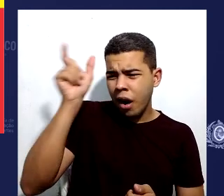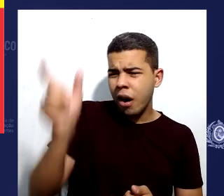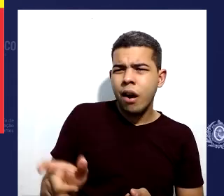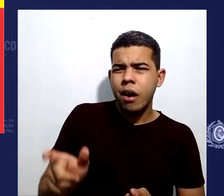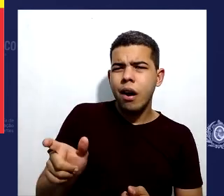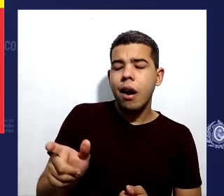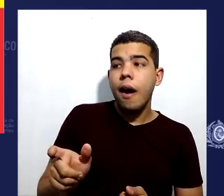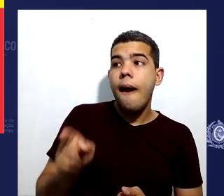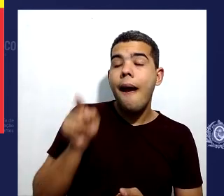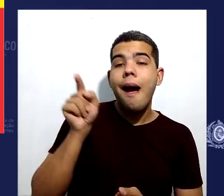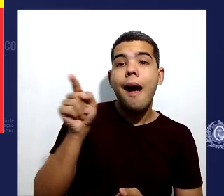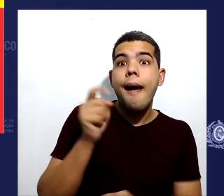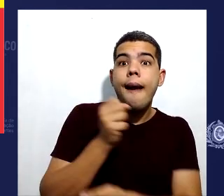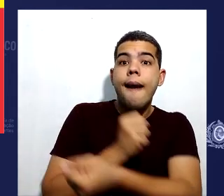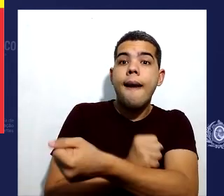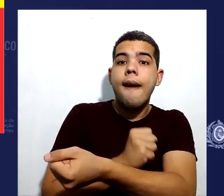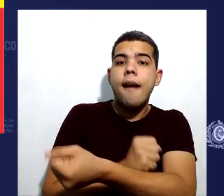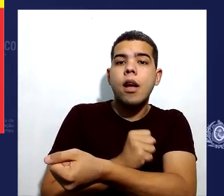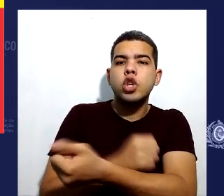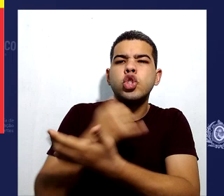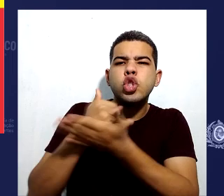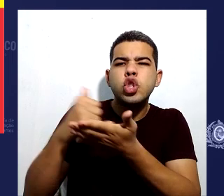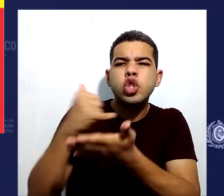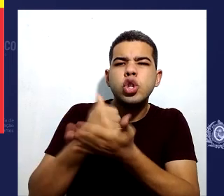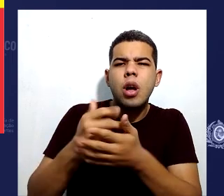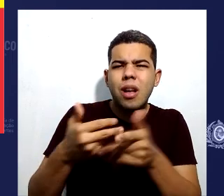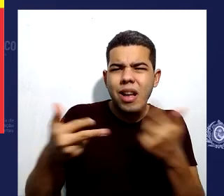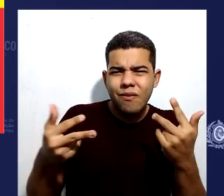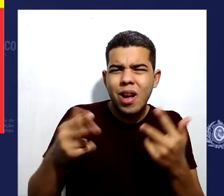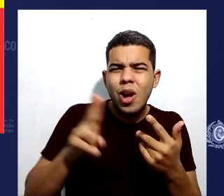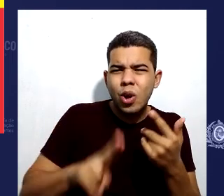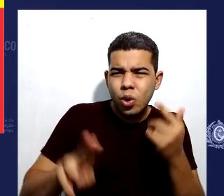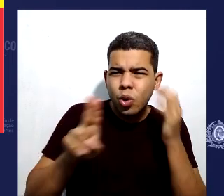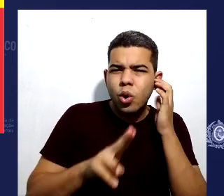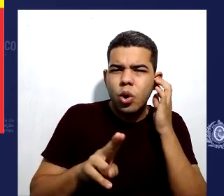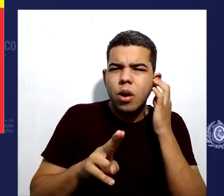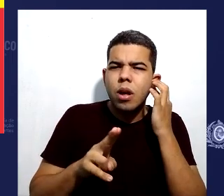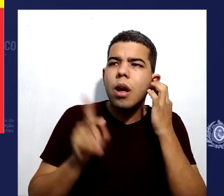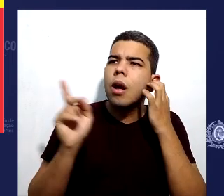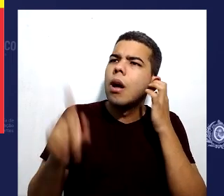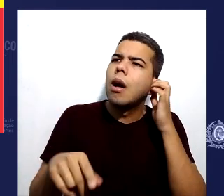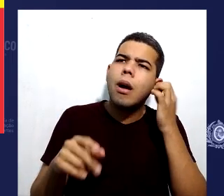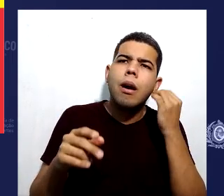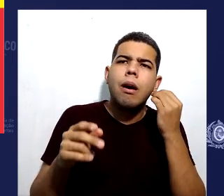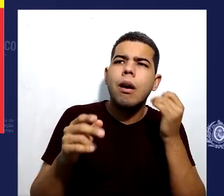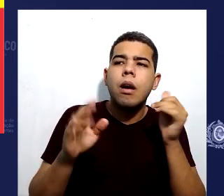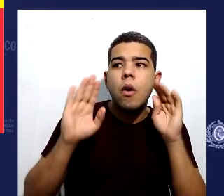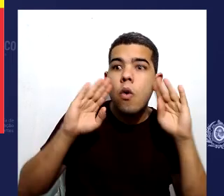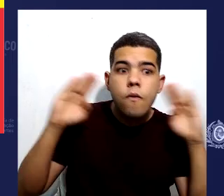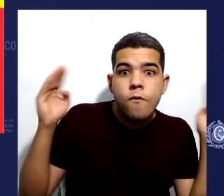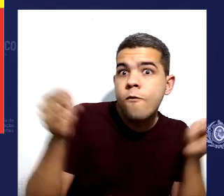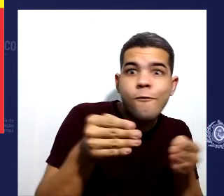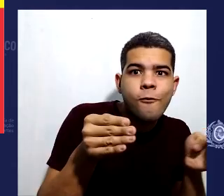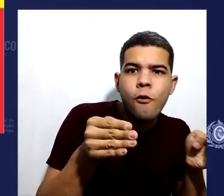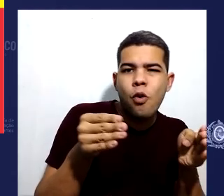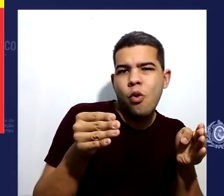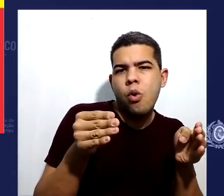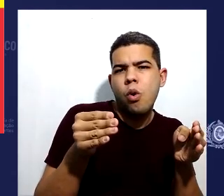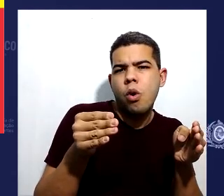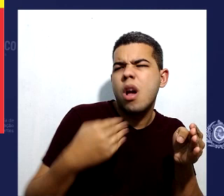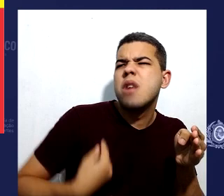a droga ele é o principal objetivo da pessoa. E todo o resto, como a famílias,